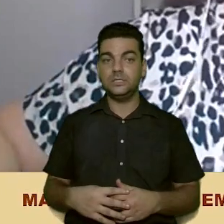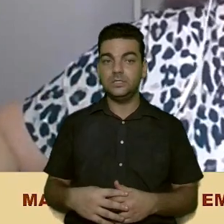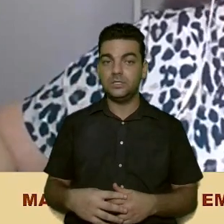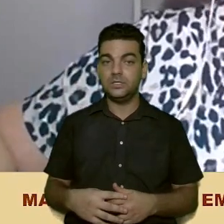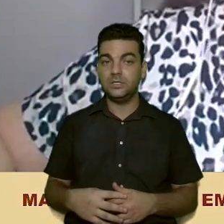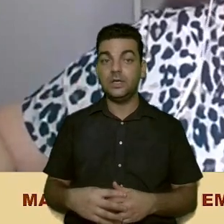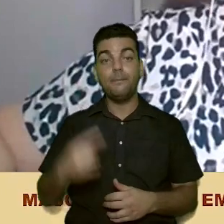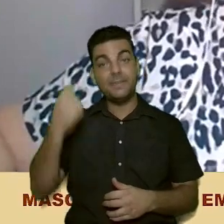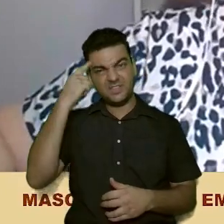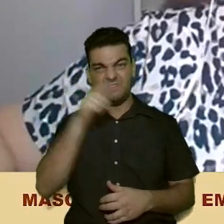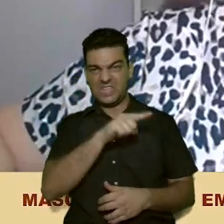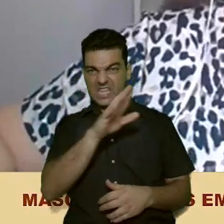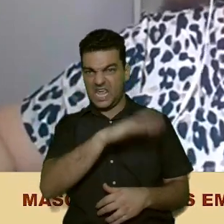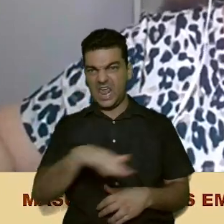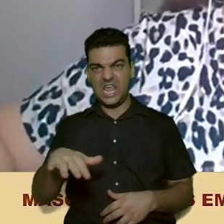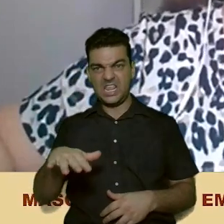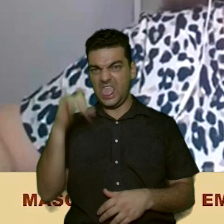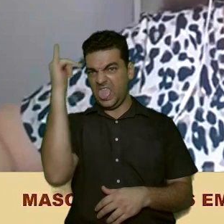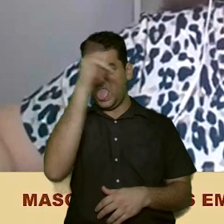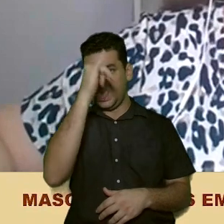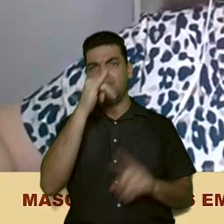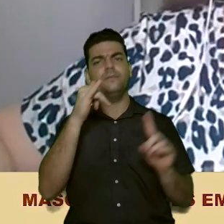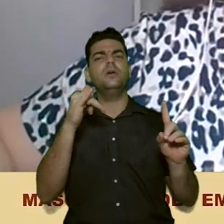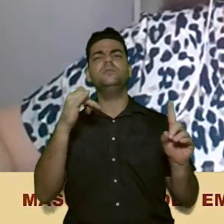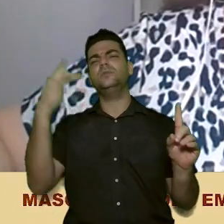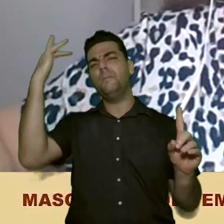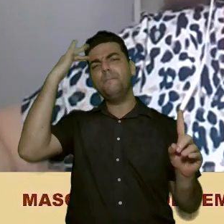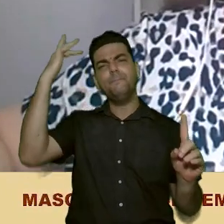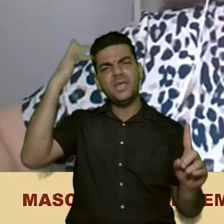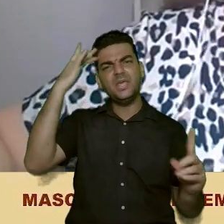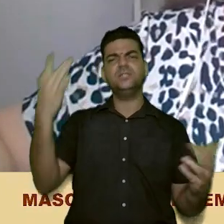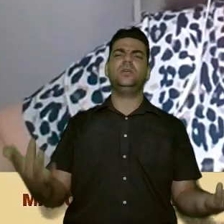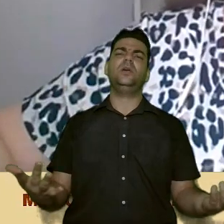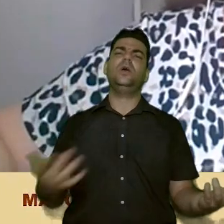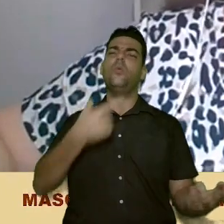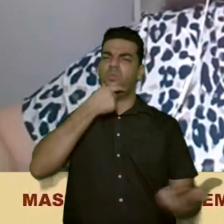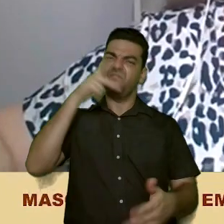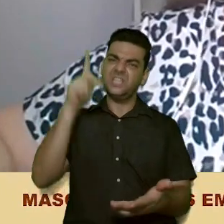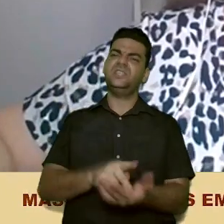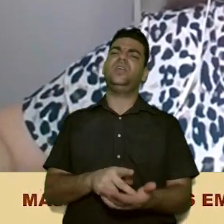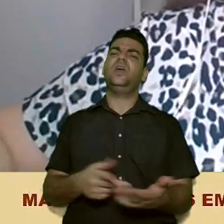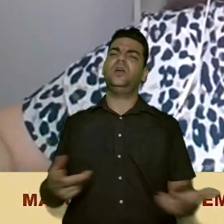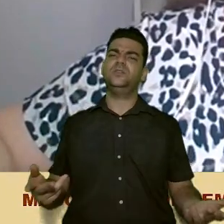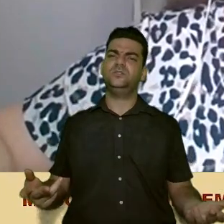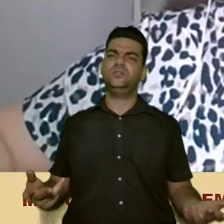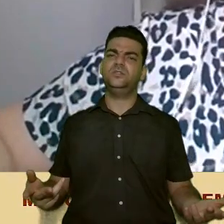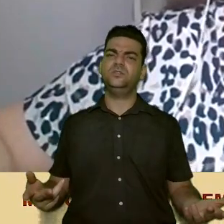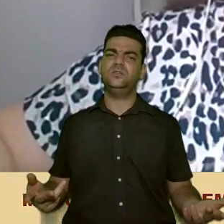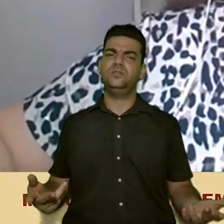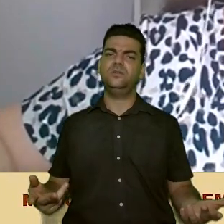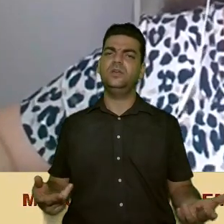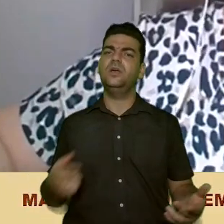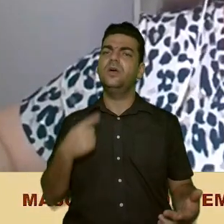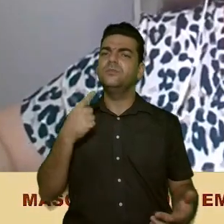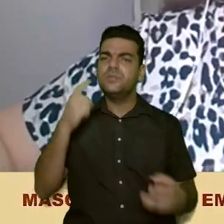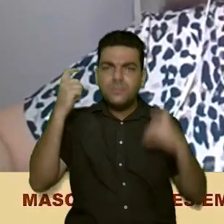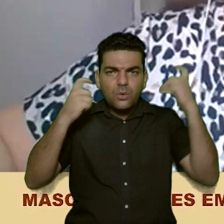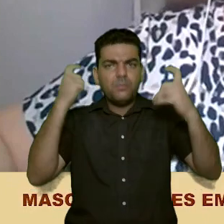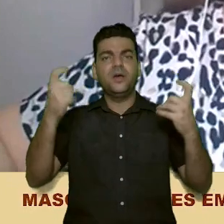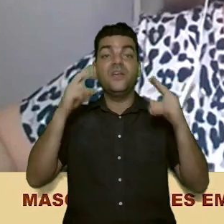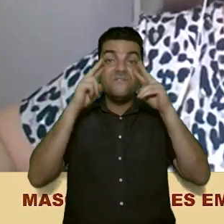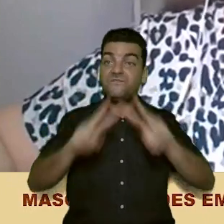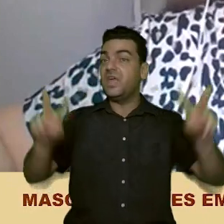de criança, infantil, e, cara, começar a assumir um papel de homem, de fato, assim, de amadurecer, e você vai ter que olhar para as